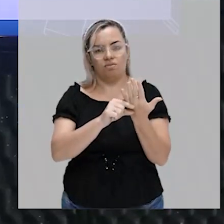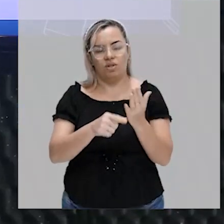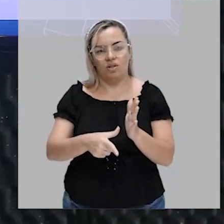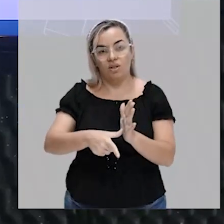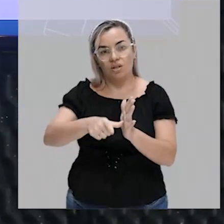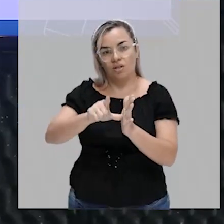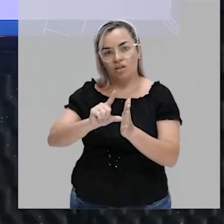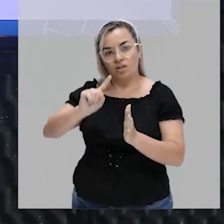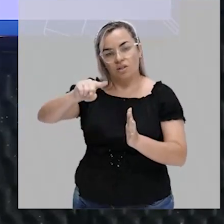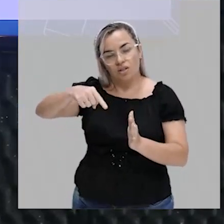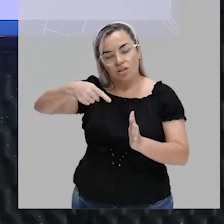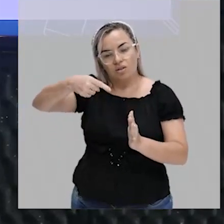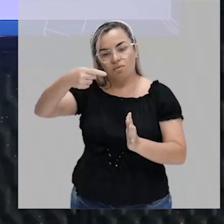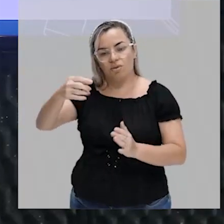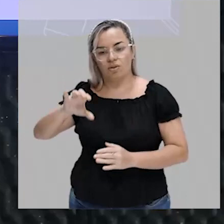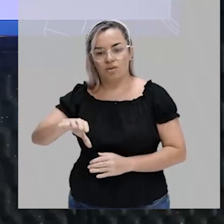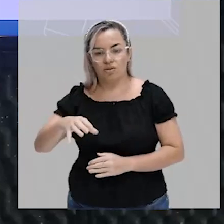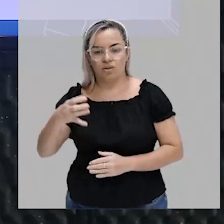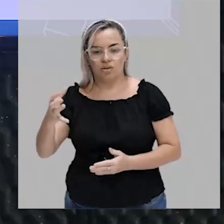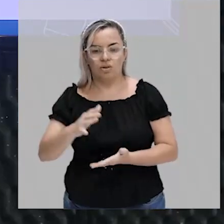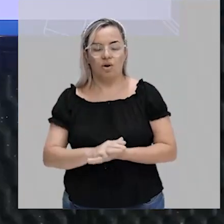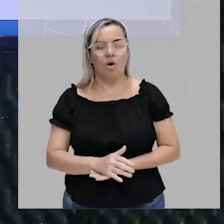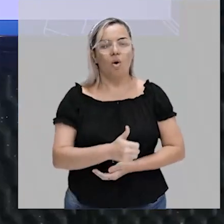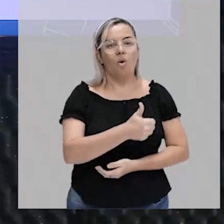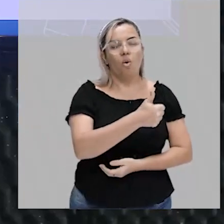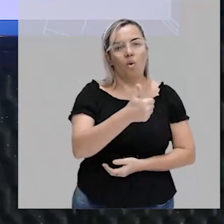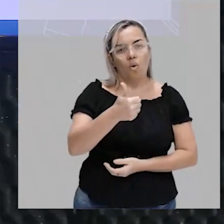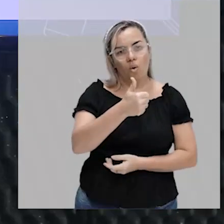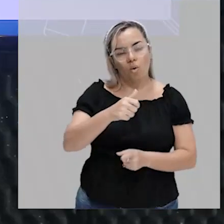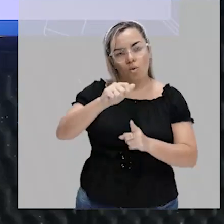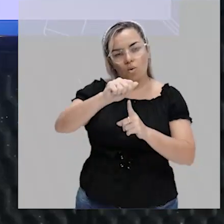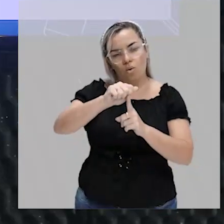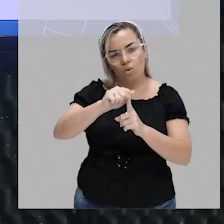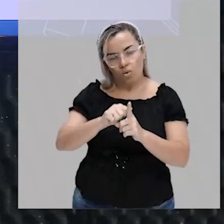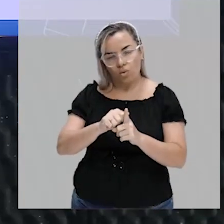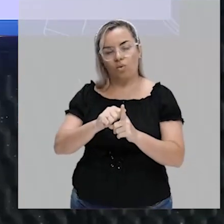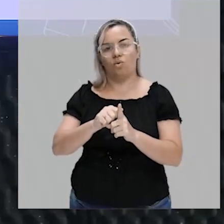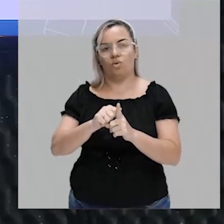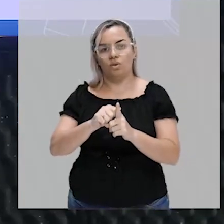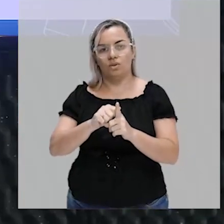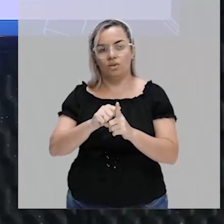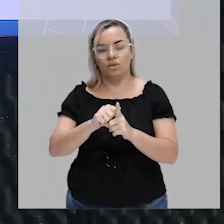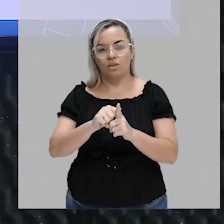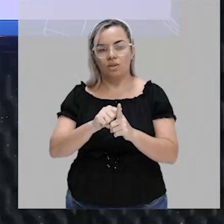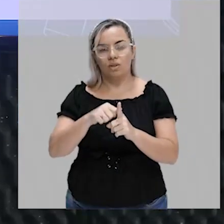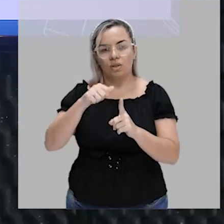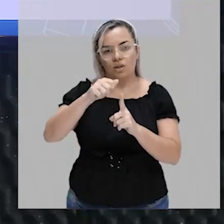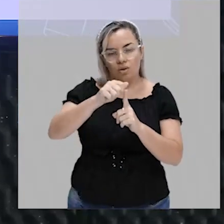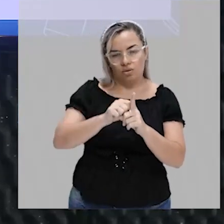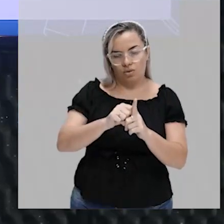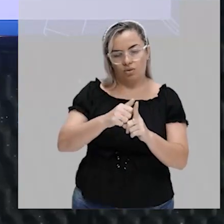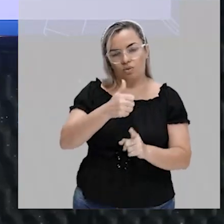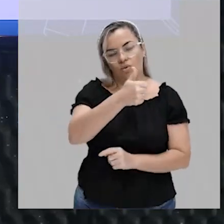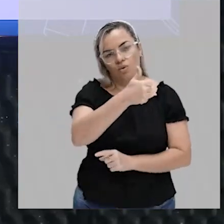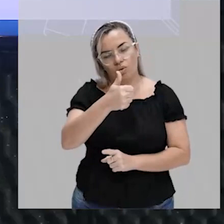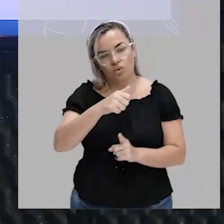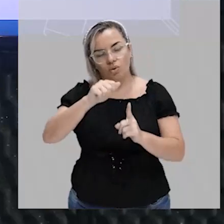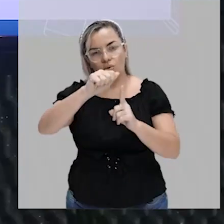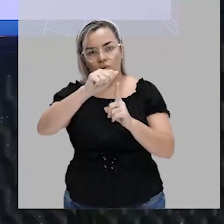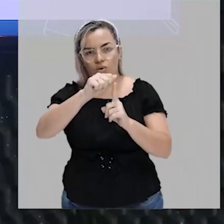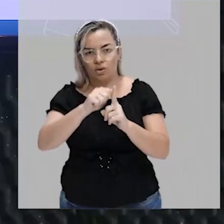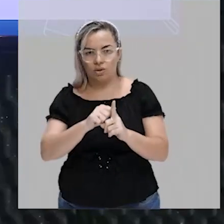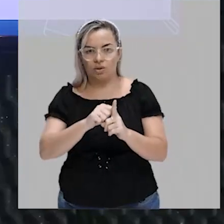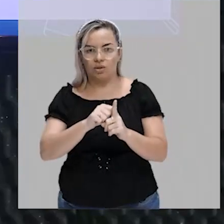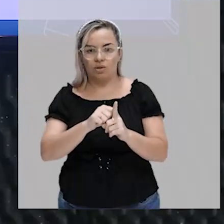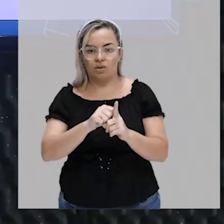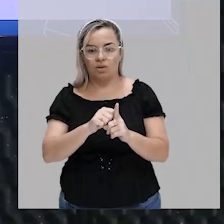e após esse evento, que vai ser o 11 de setembro, e as consequências desse evento, que é a doutrina